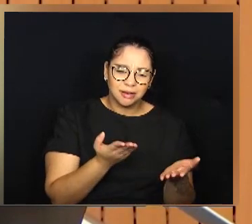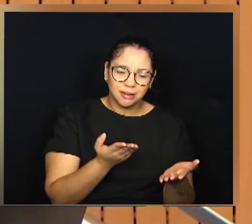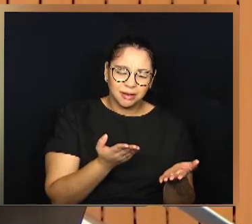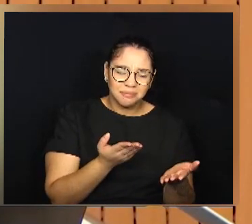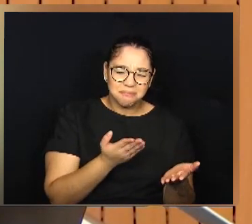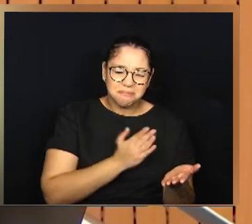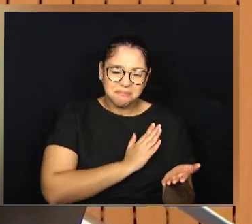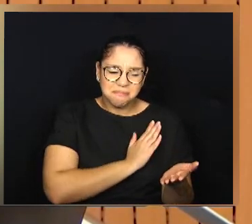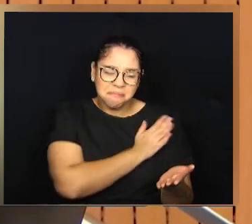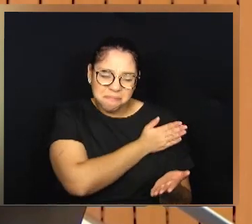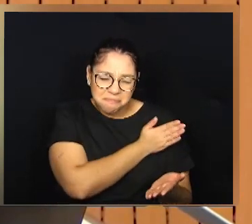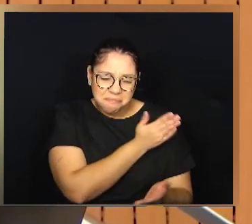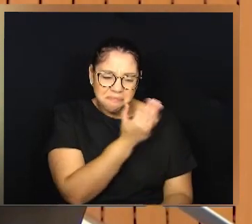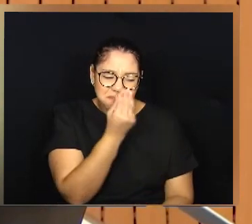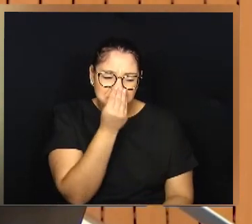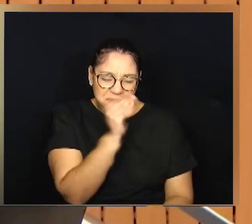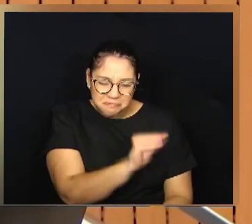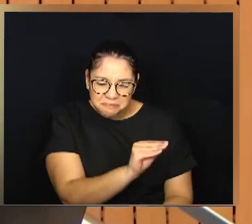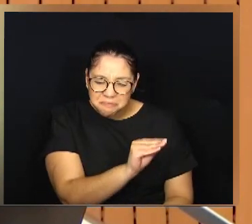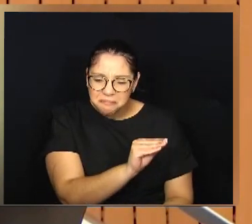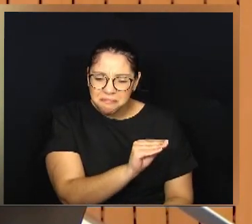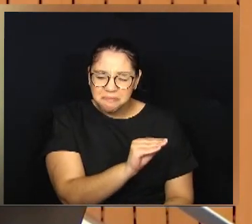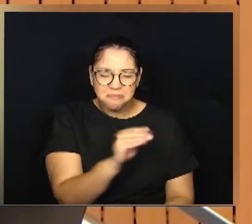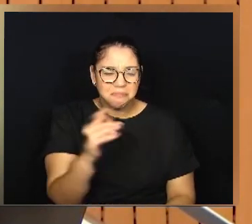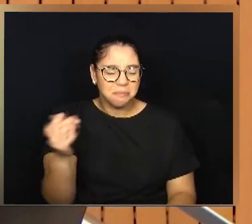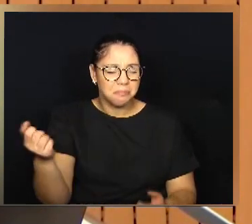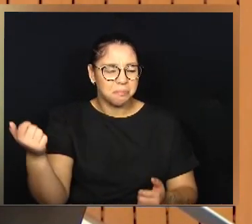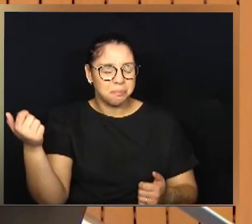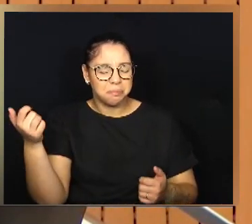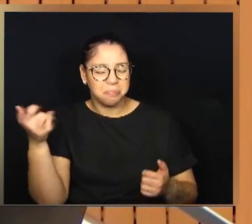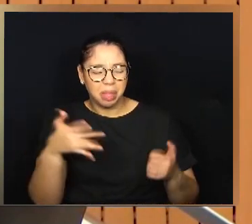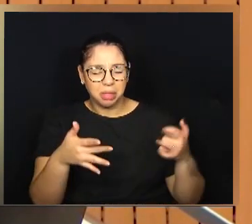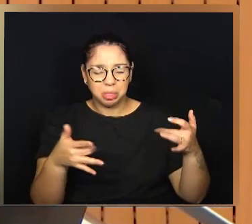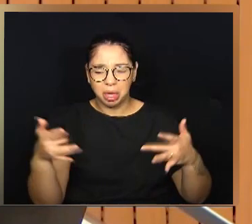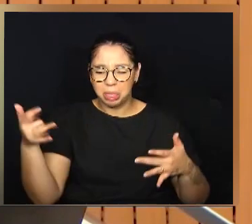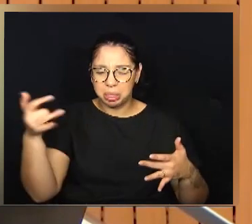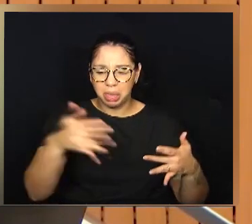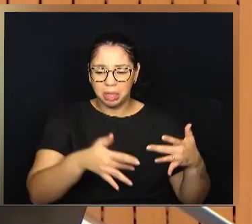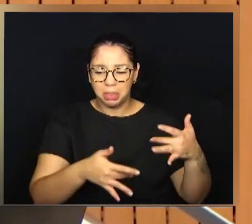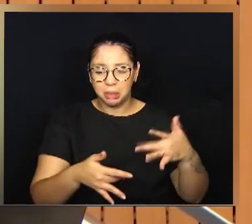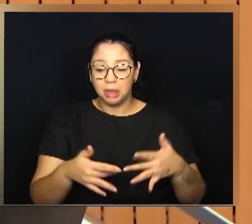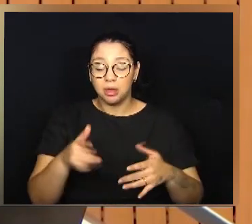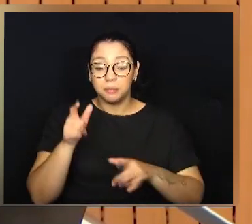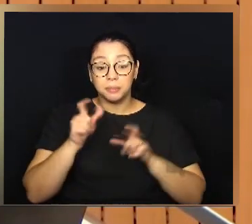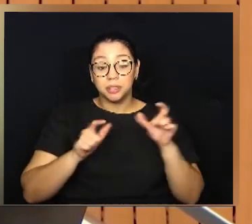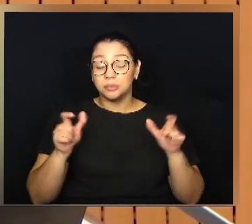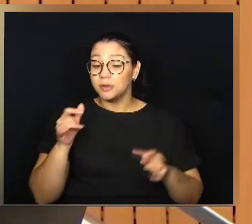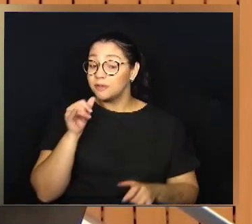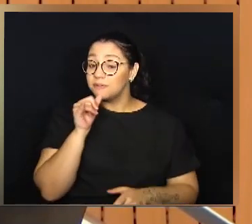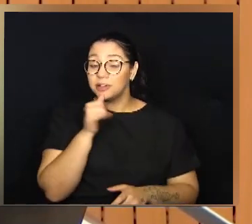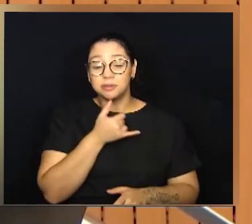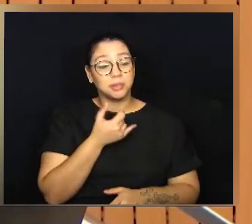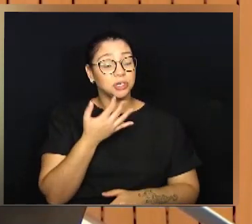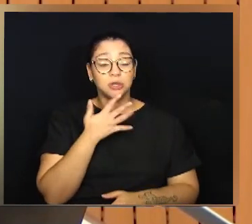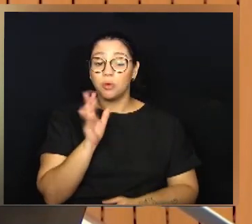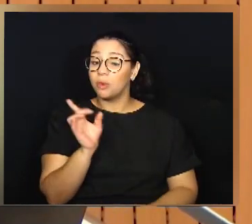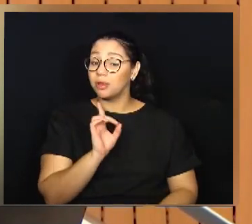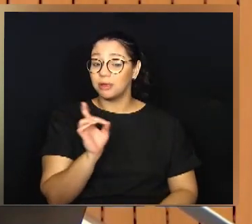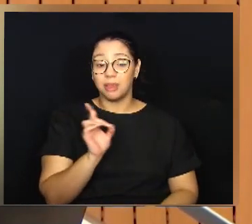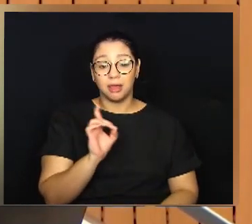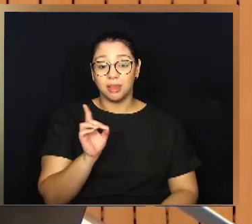religião sendo massacrada por tudo dos Lagos por pessoas que infelizmente